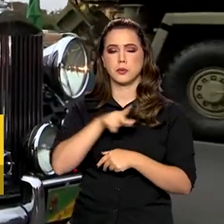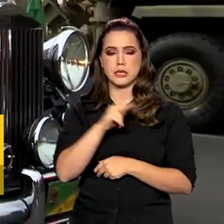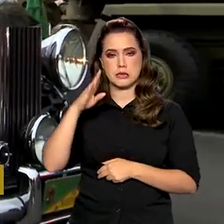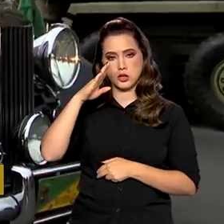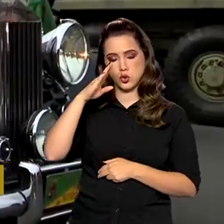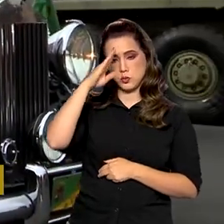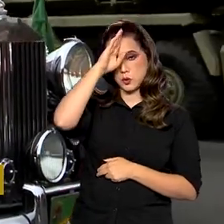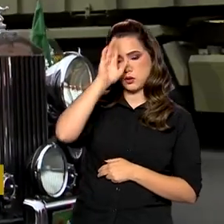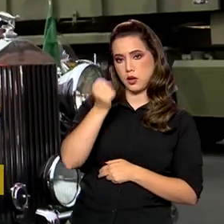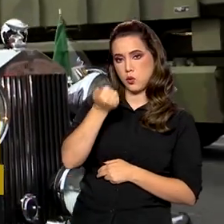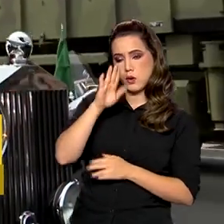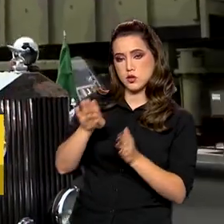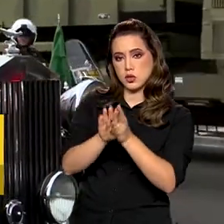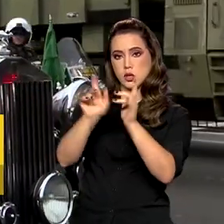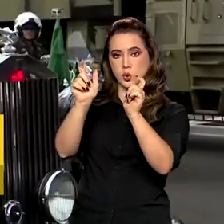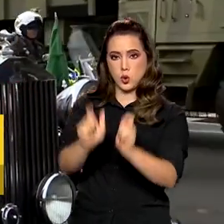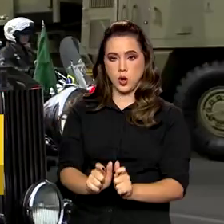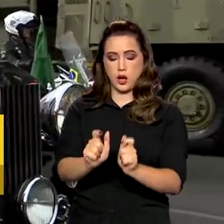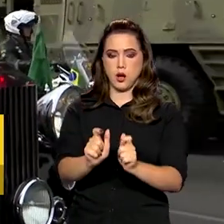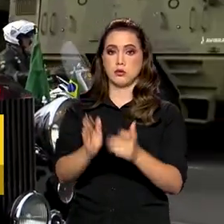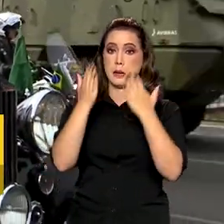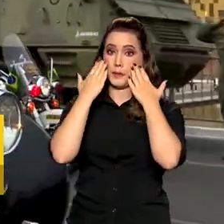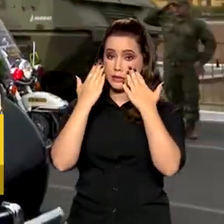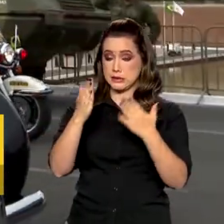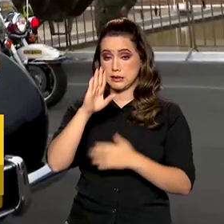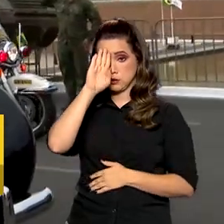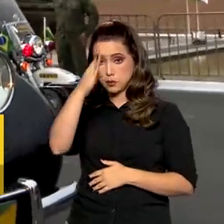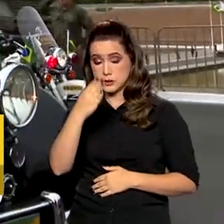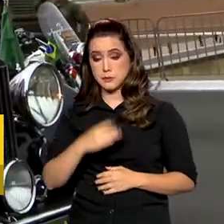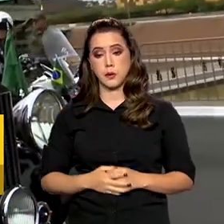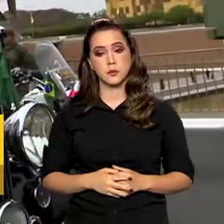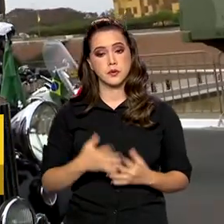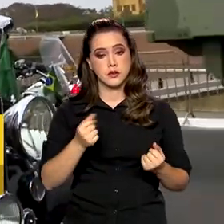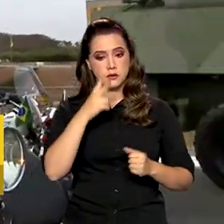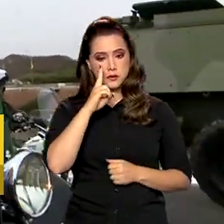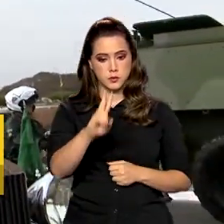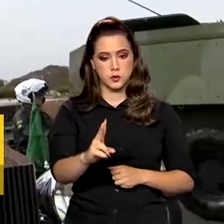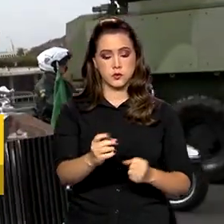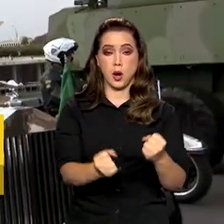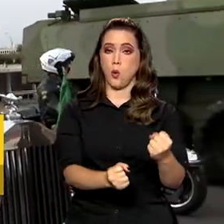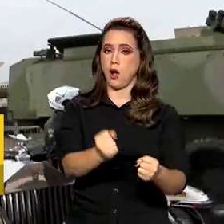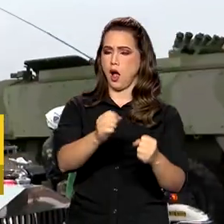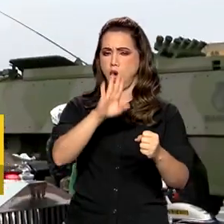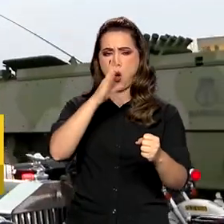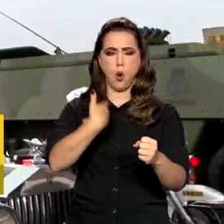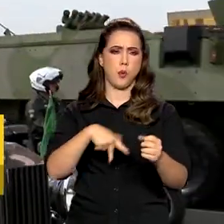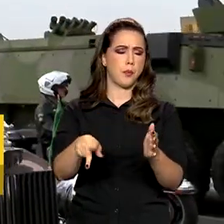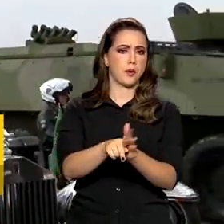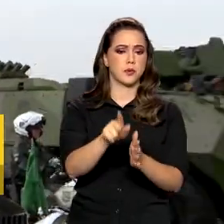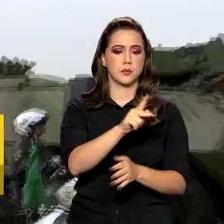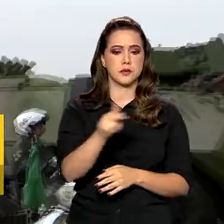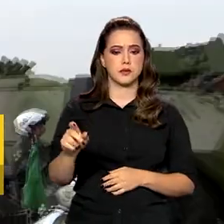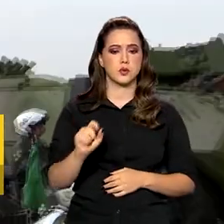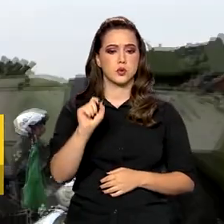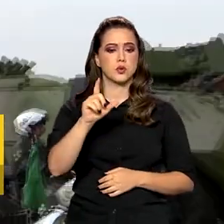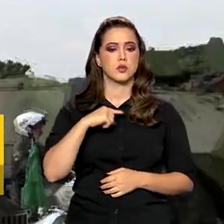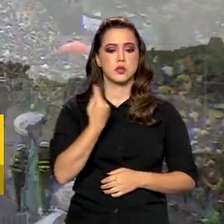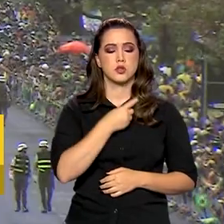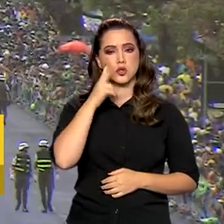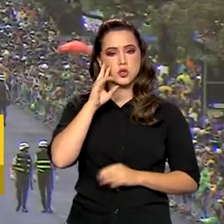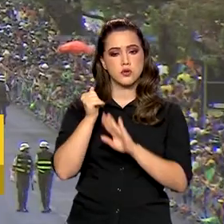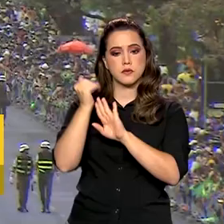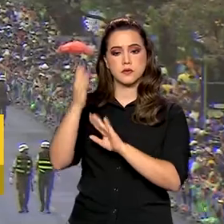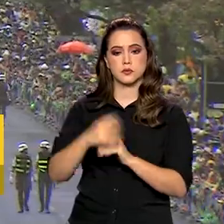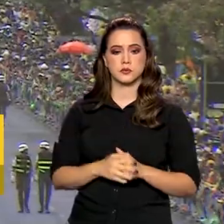momento do desfile, vamos acompanhar ali, chegando pelo Rolls-Royce presidencial. Que equipamentos são aqueles lá, coronel, ali